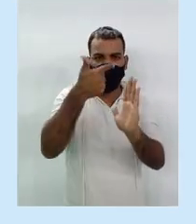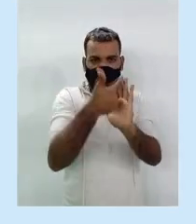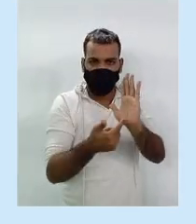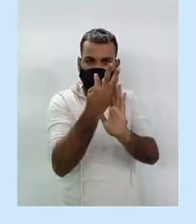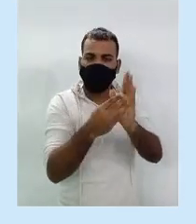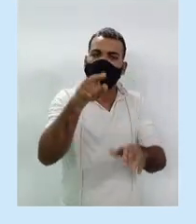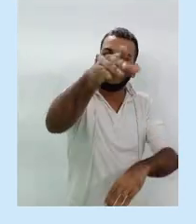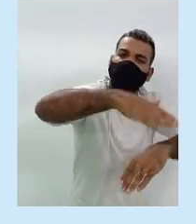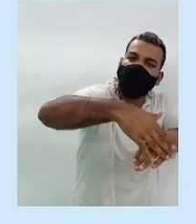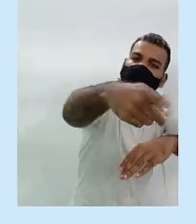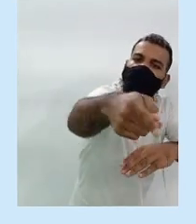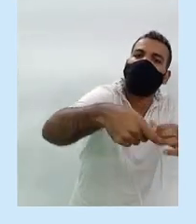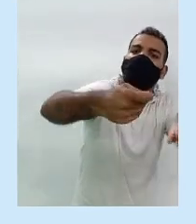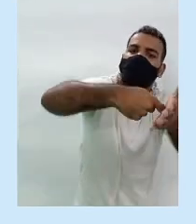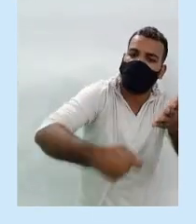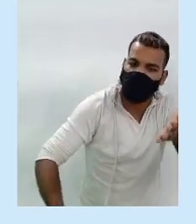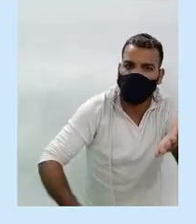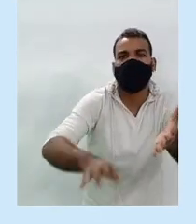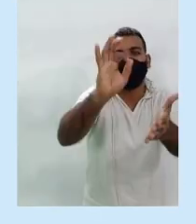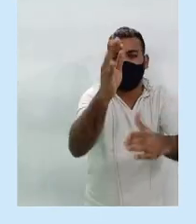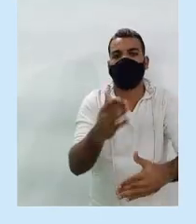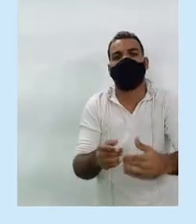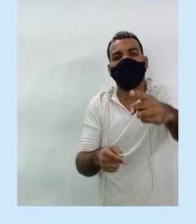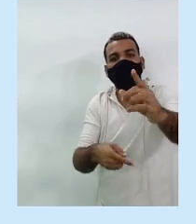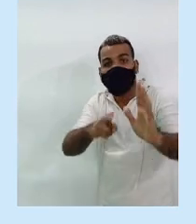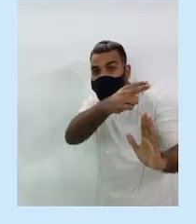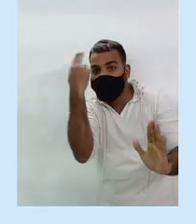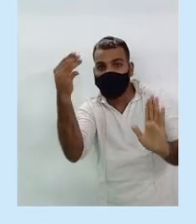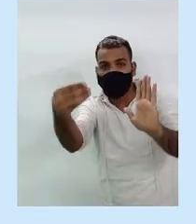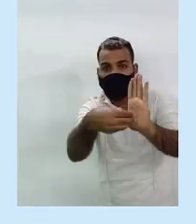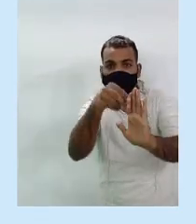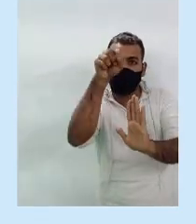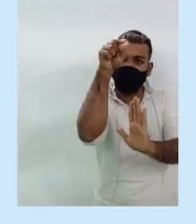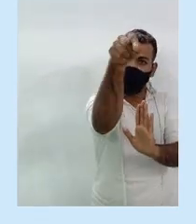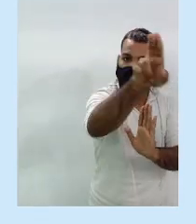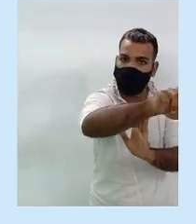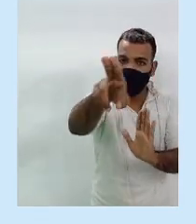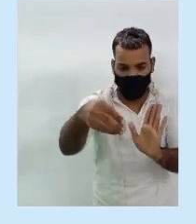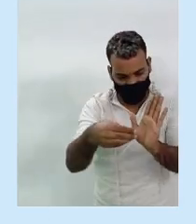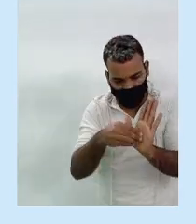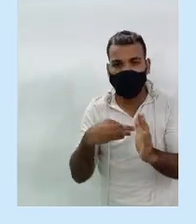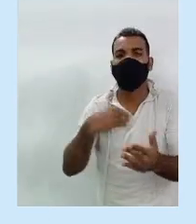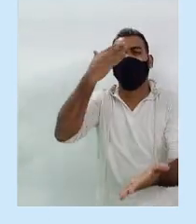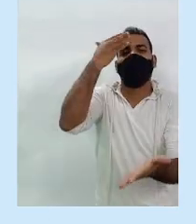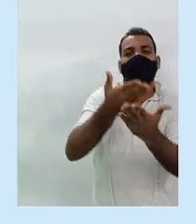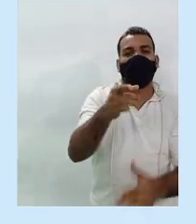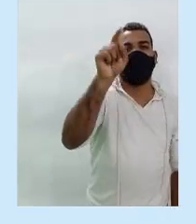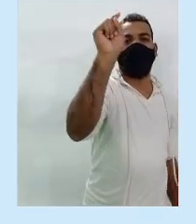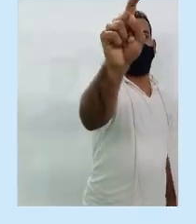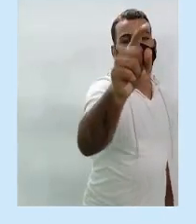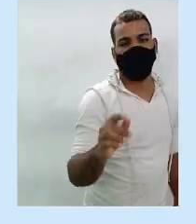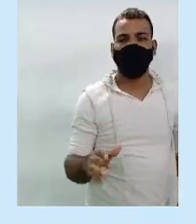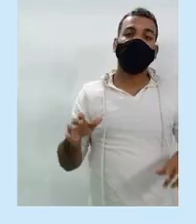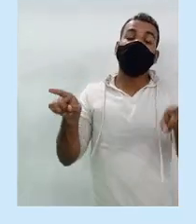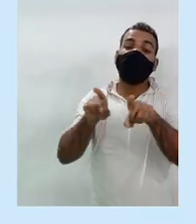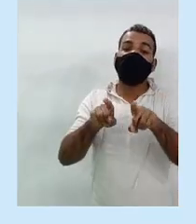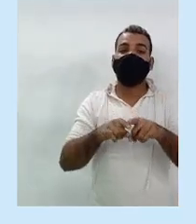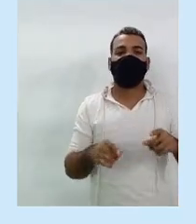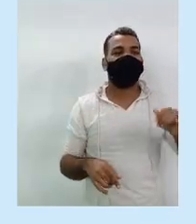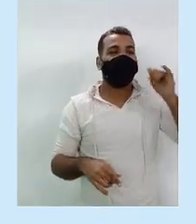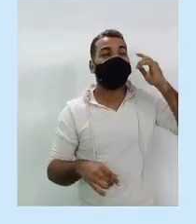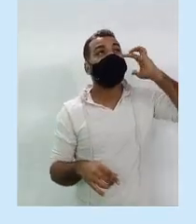texto, ele tem que ter a autoria imparcial, fugir de achismo. Por